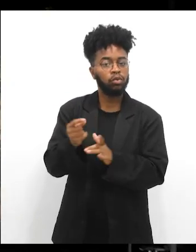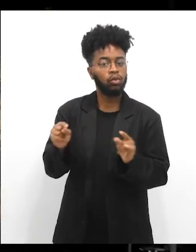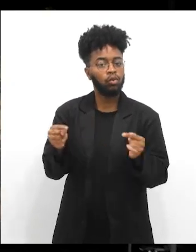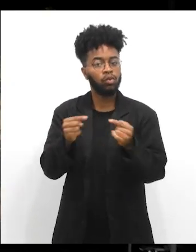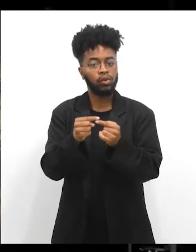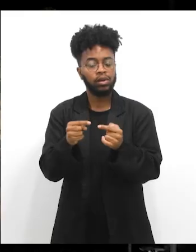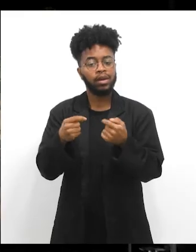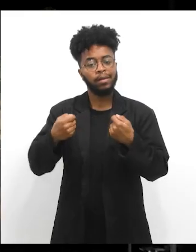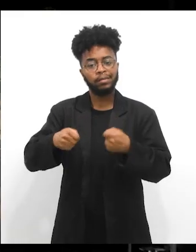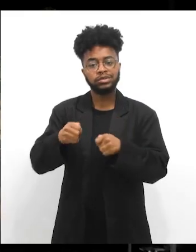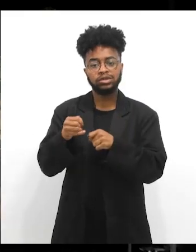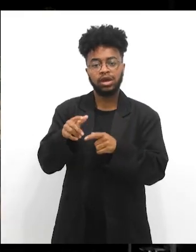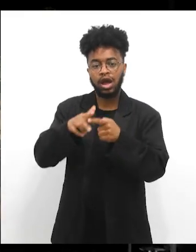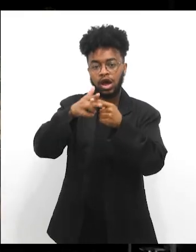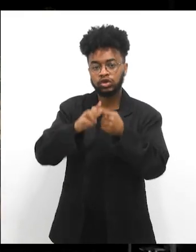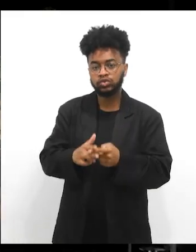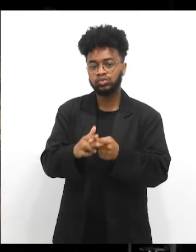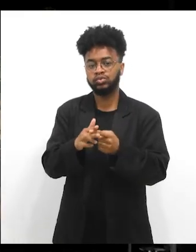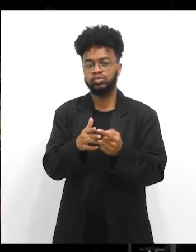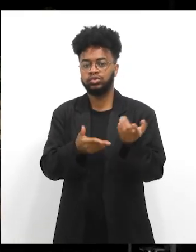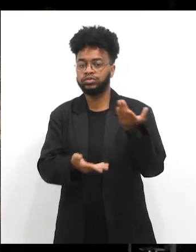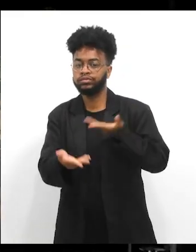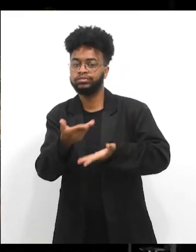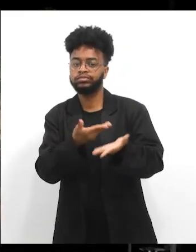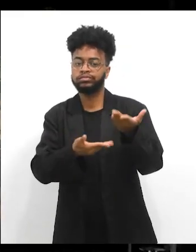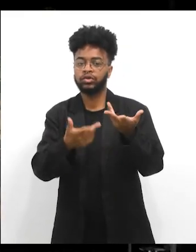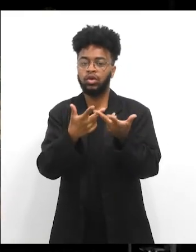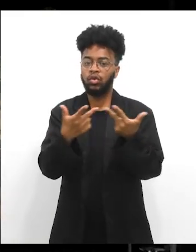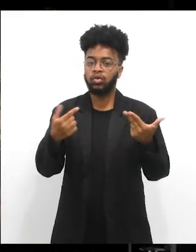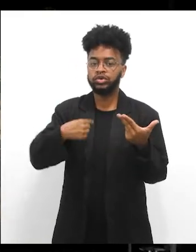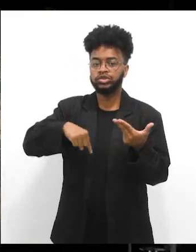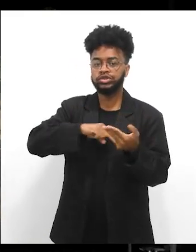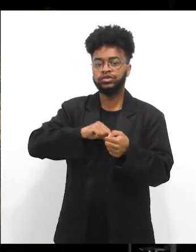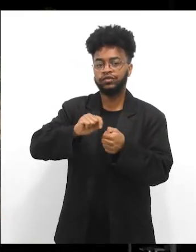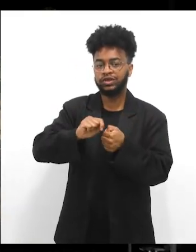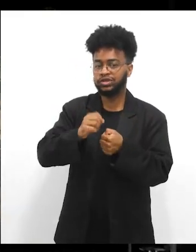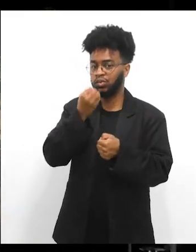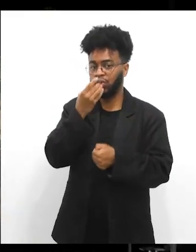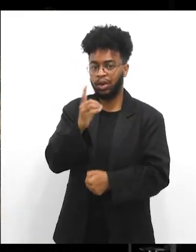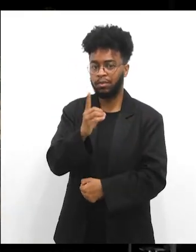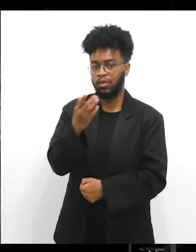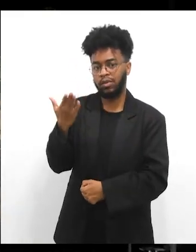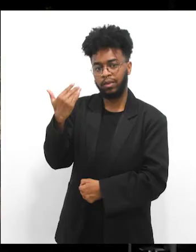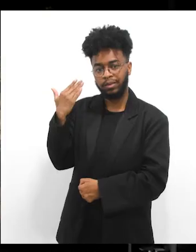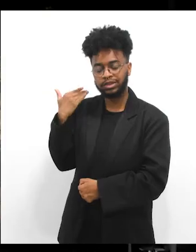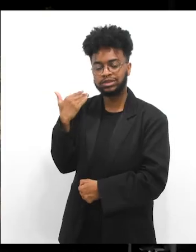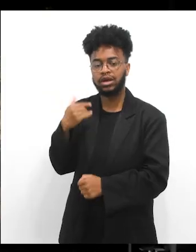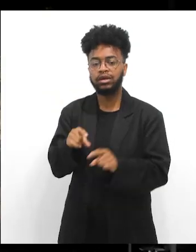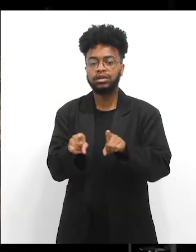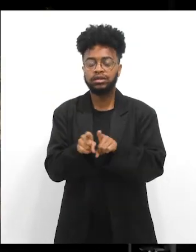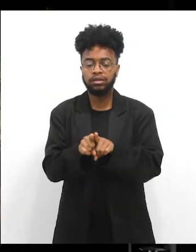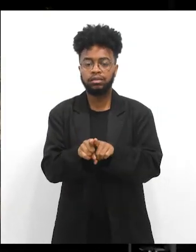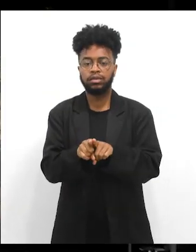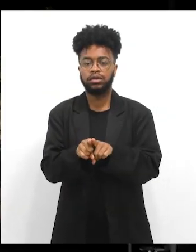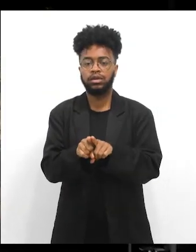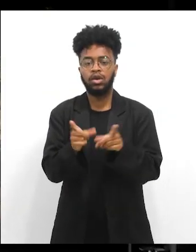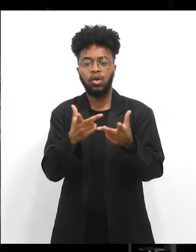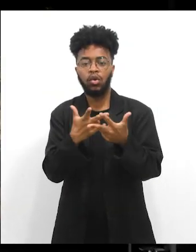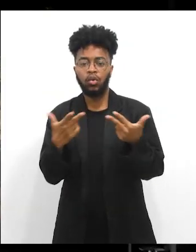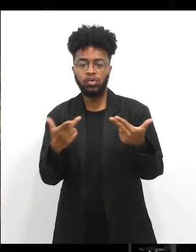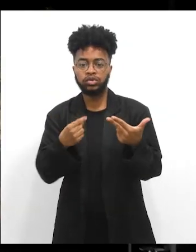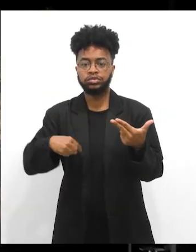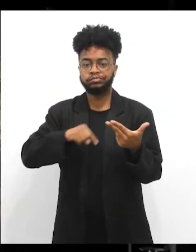produto de necessidade de ajustes, de coisas que a gente fez não tão boas no passado